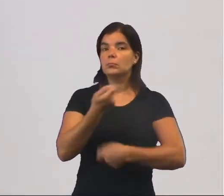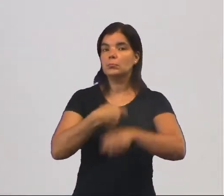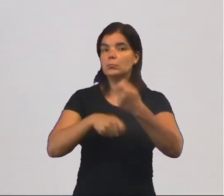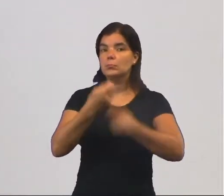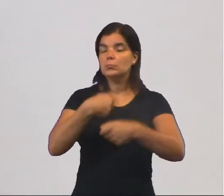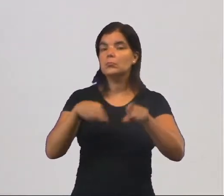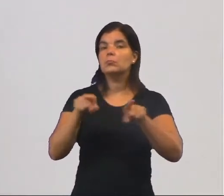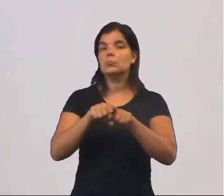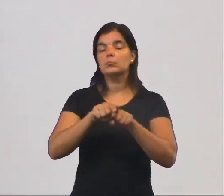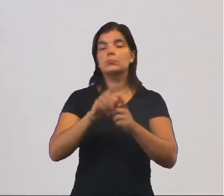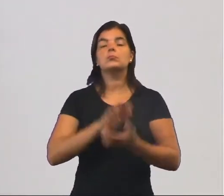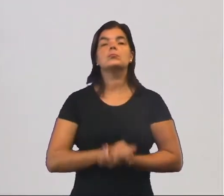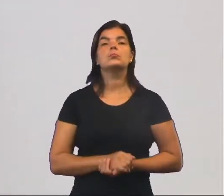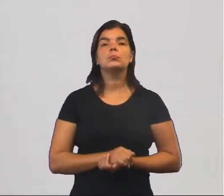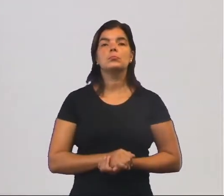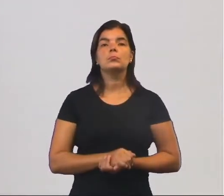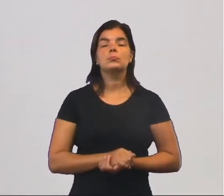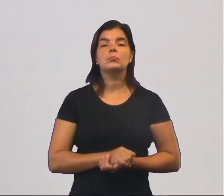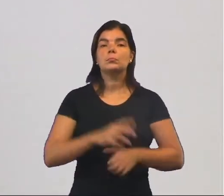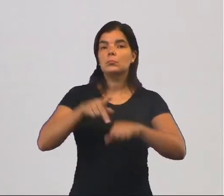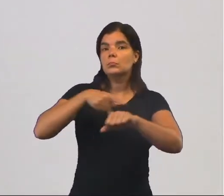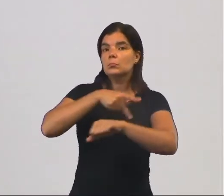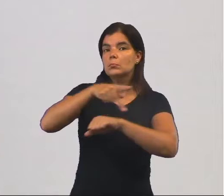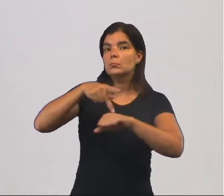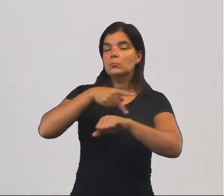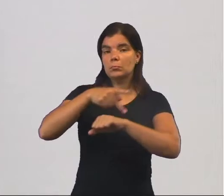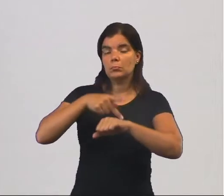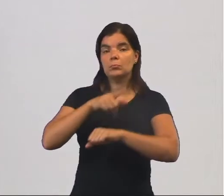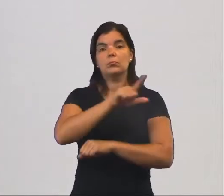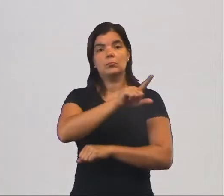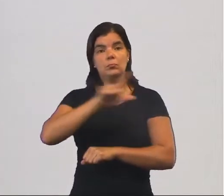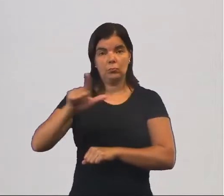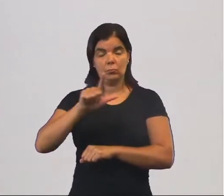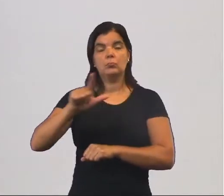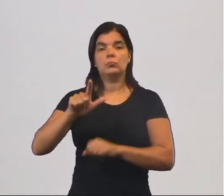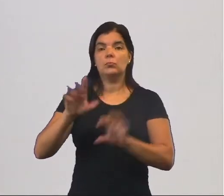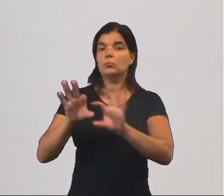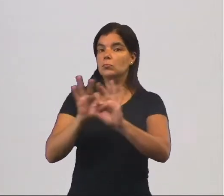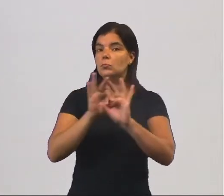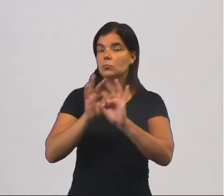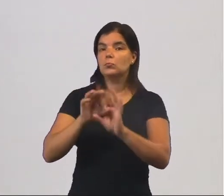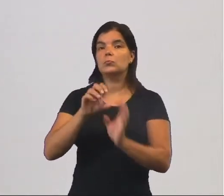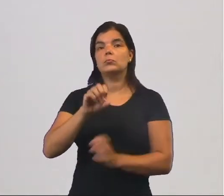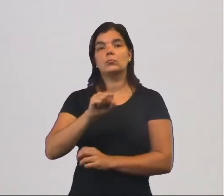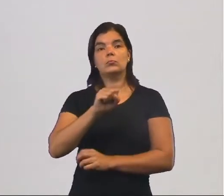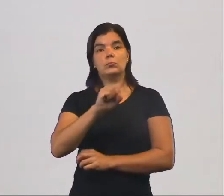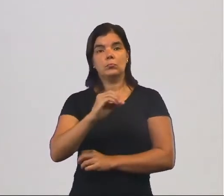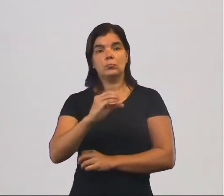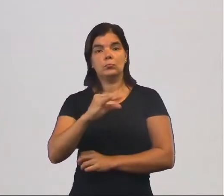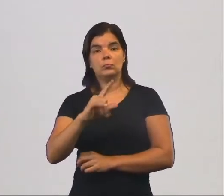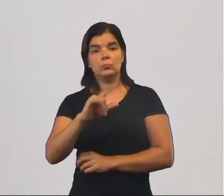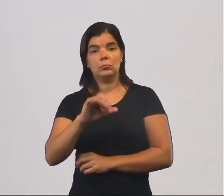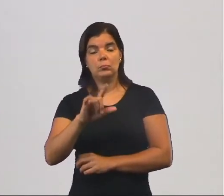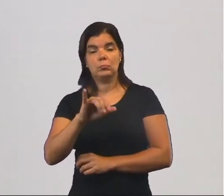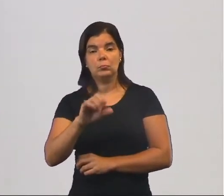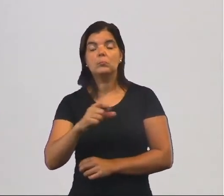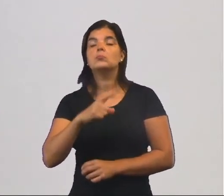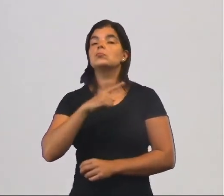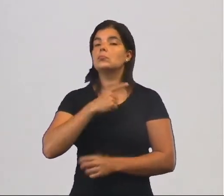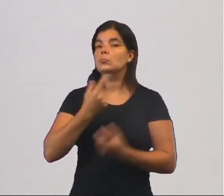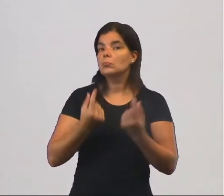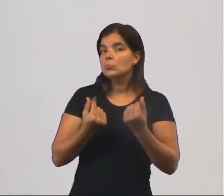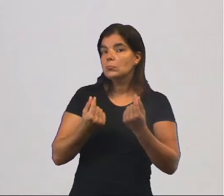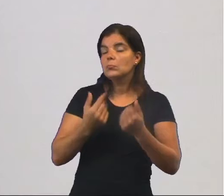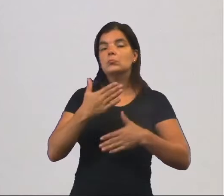econômico para que aqueles países do leste europeu que estavam aliados ao socialismo tivessem um dinheiro para poder